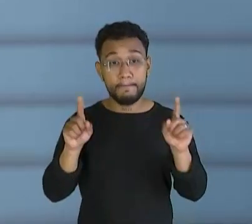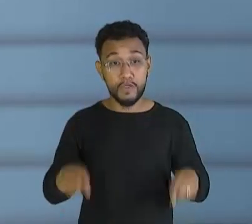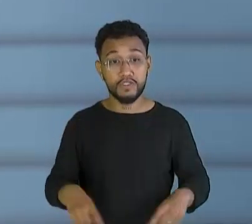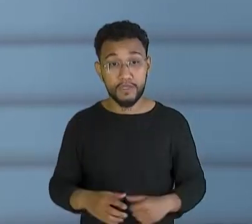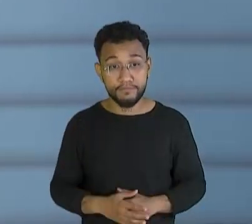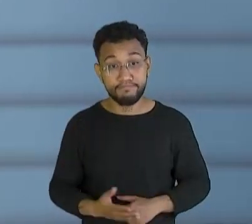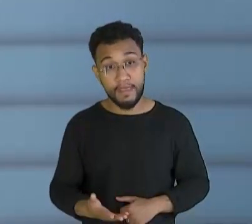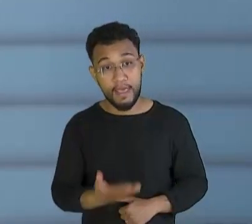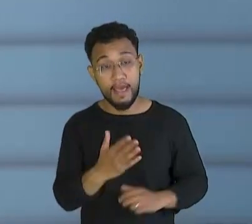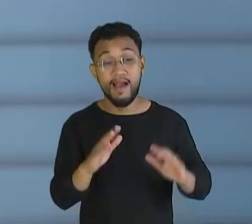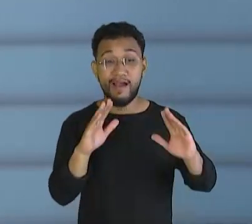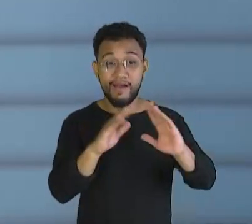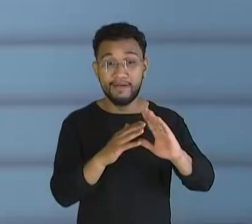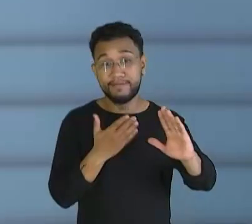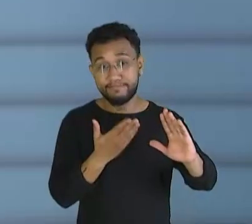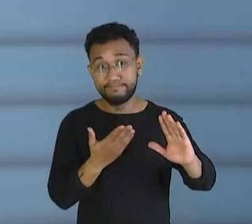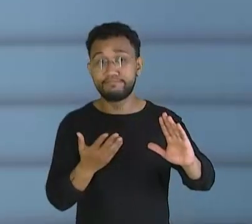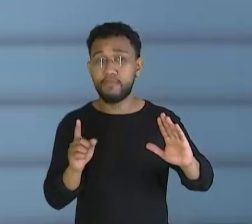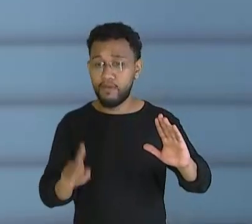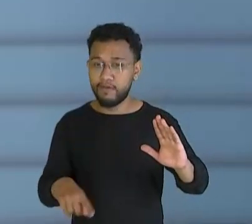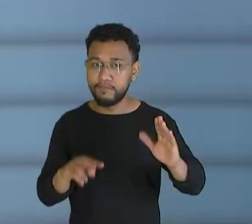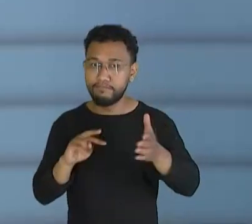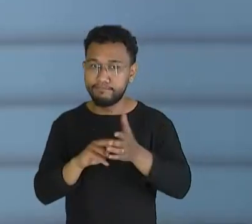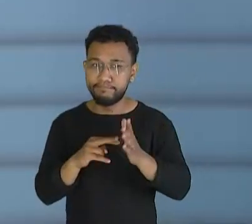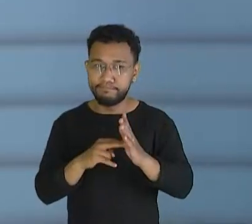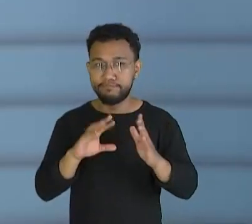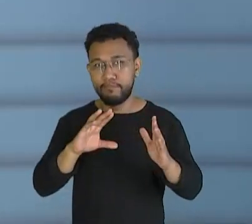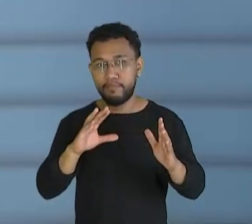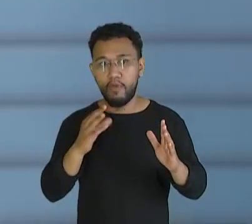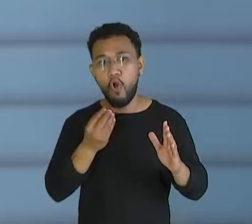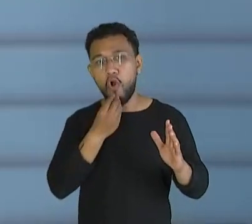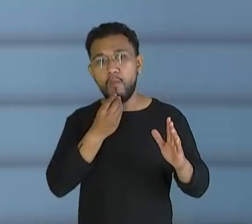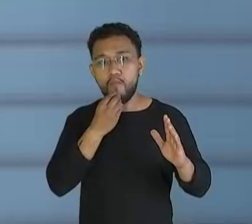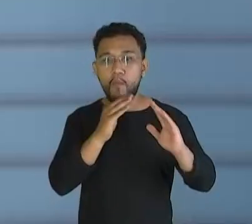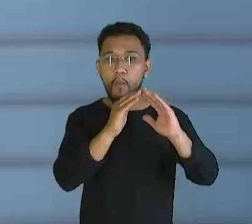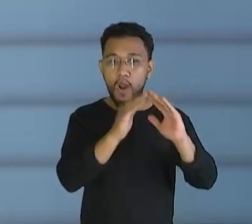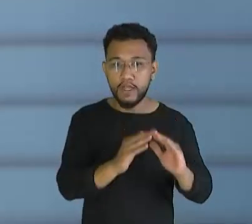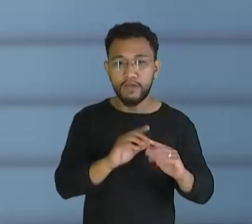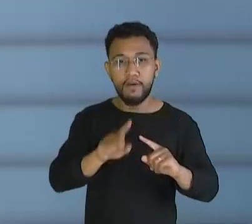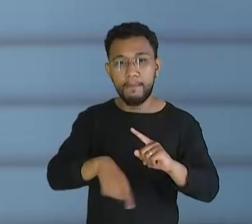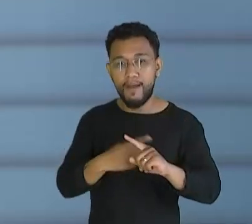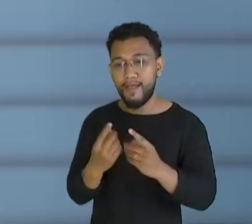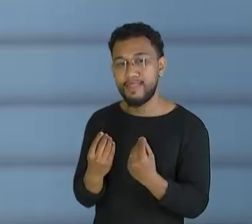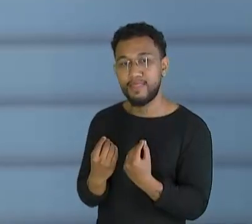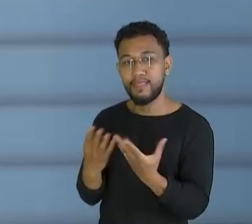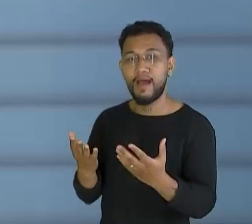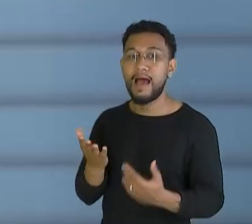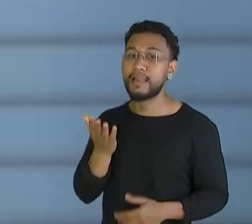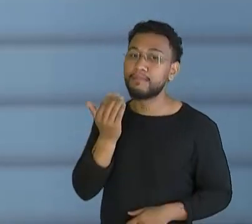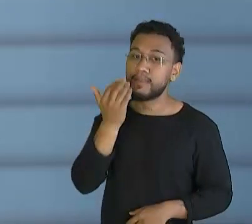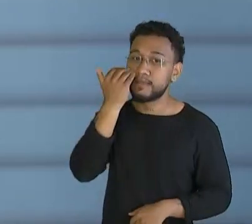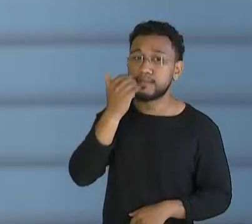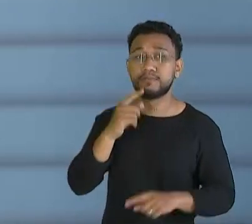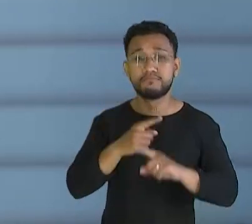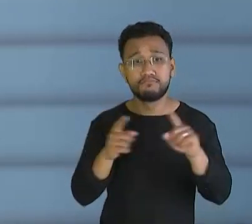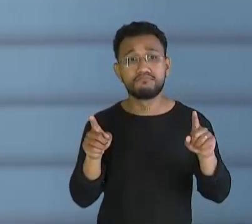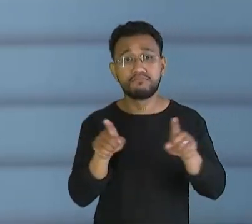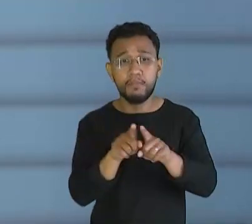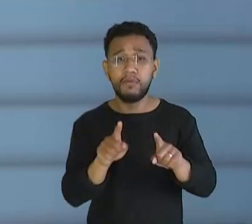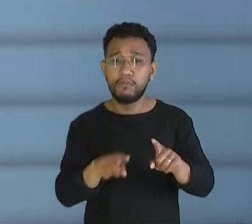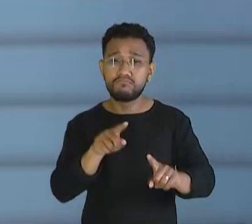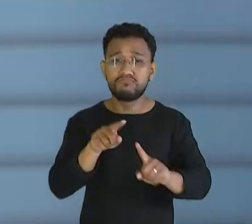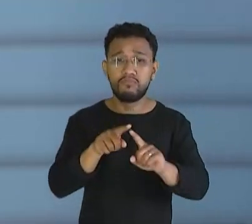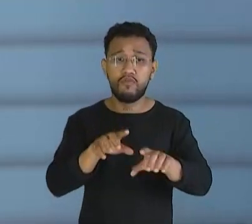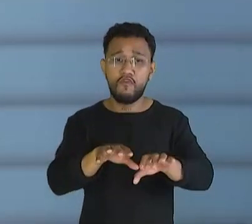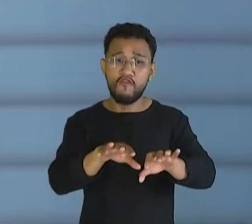se propõe não só a ser uma moradia e dar alimentação para os estudantes, mas também para formar pessoas lá dentro. Então, a gente